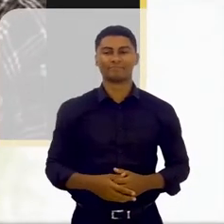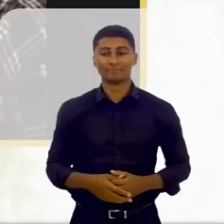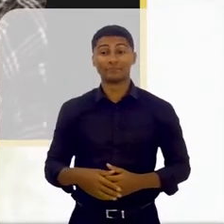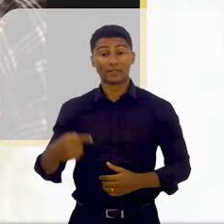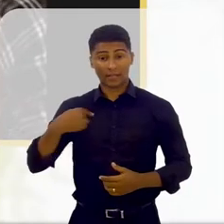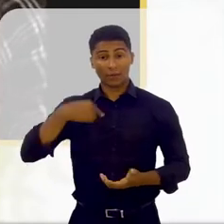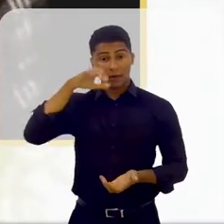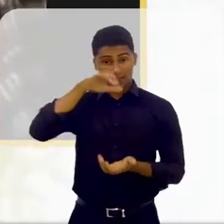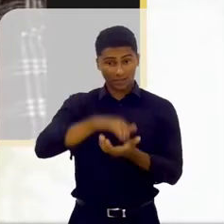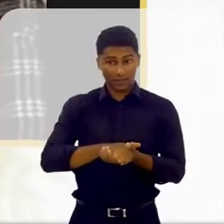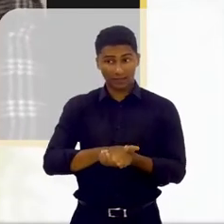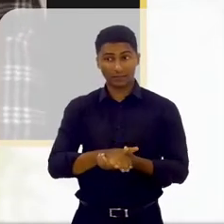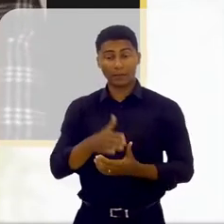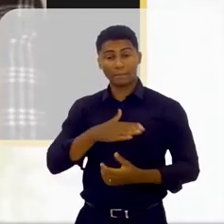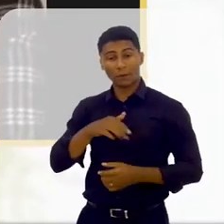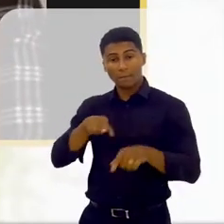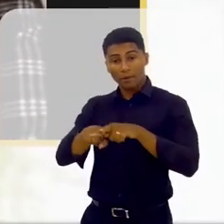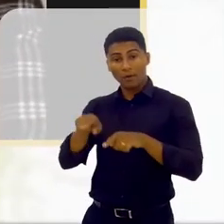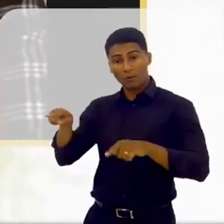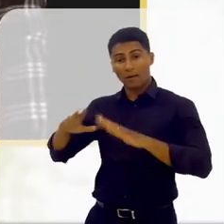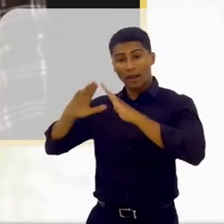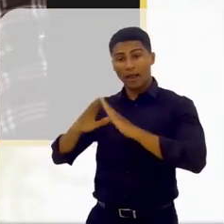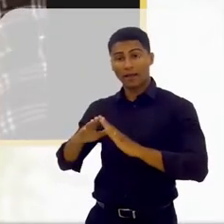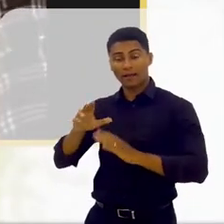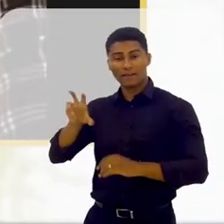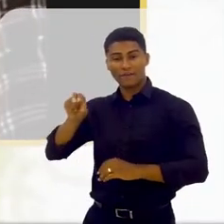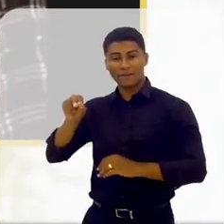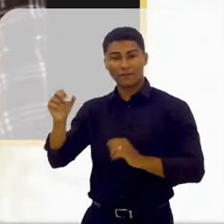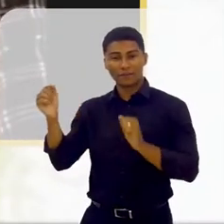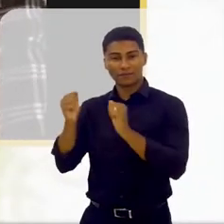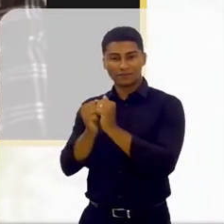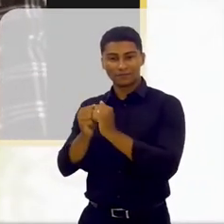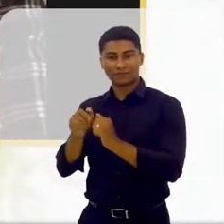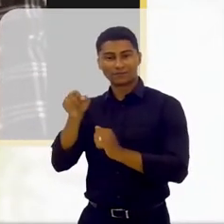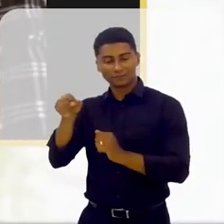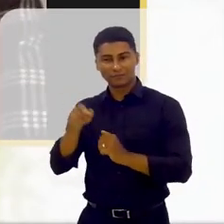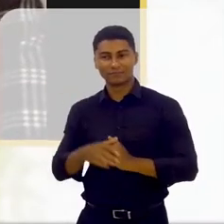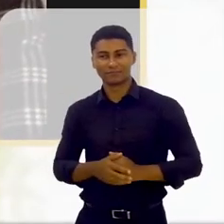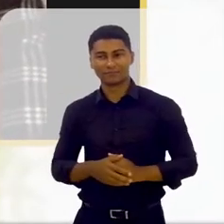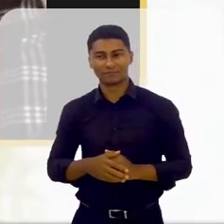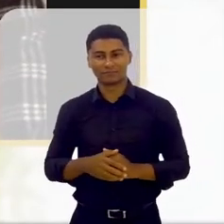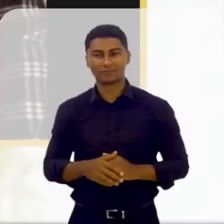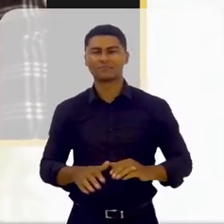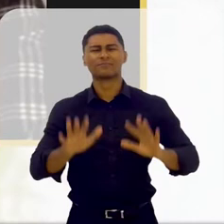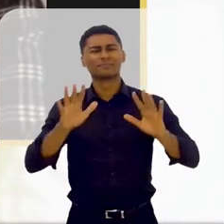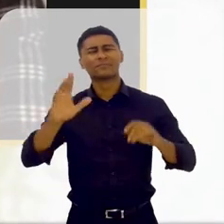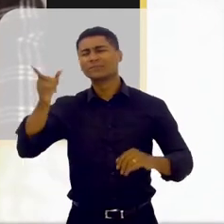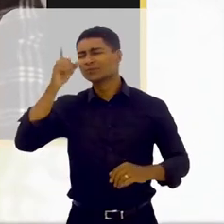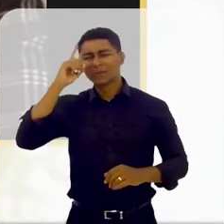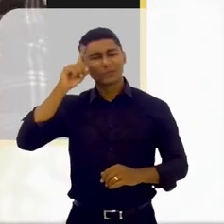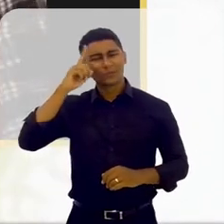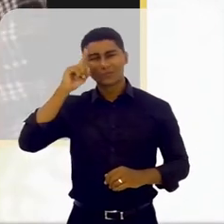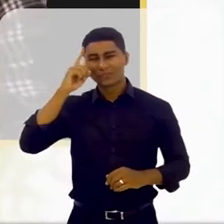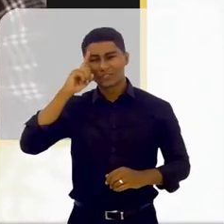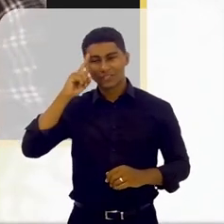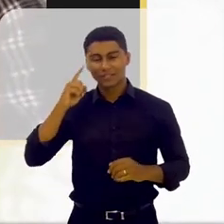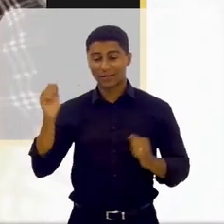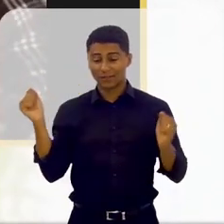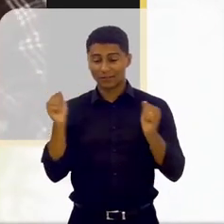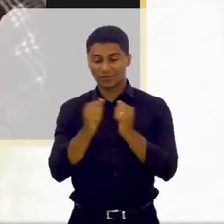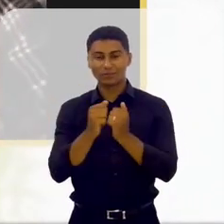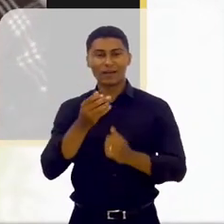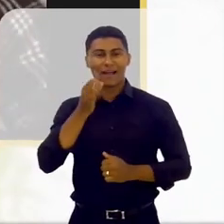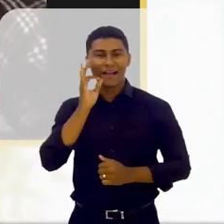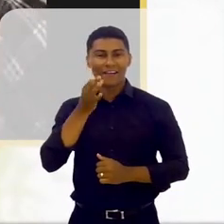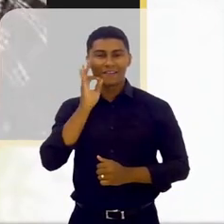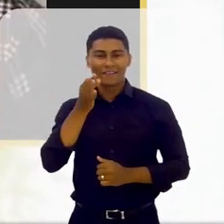né? Hoje eu sou casado, meu irmão mora com a minha avó, né? Eu moro um pouco distante daqui, né, da região. Mas todo dia a gente vem tomar aquele